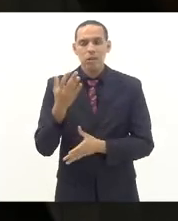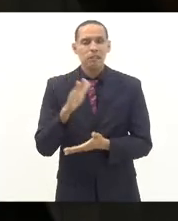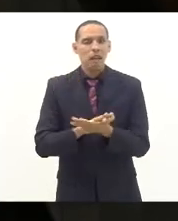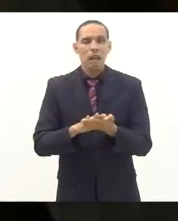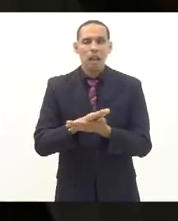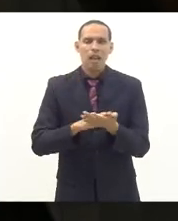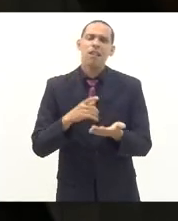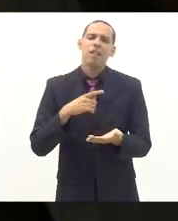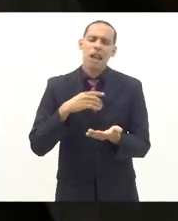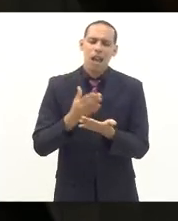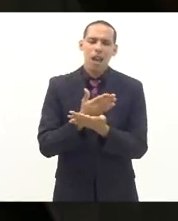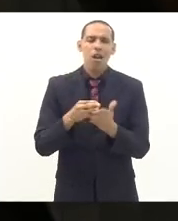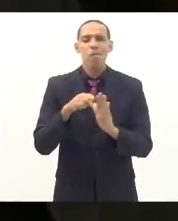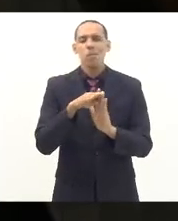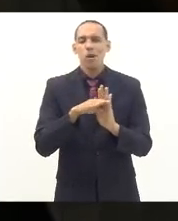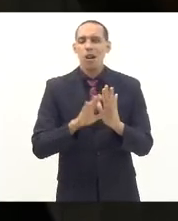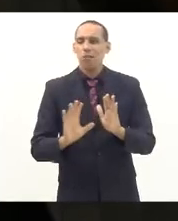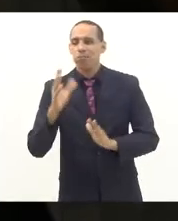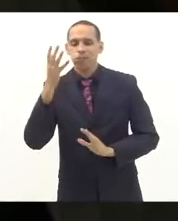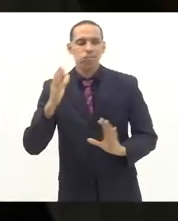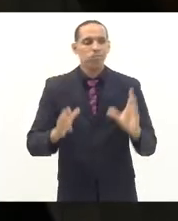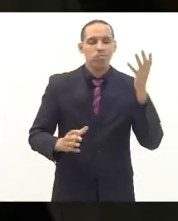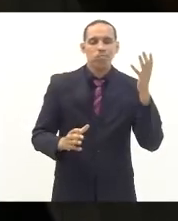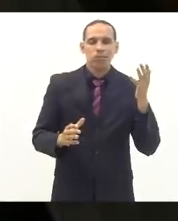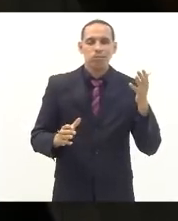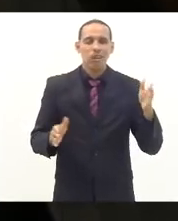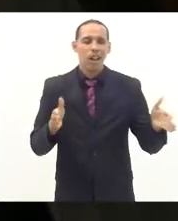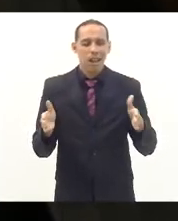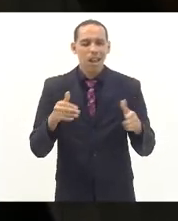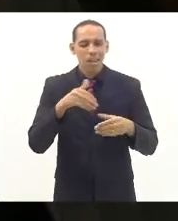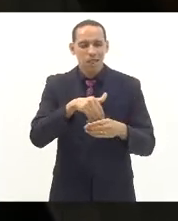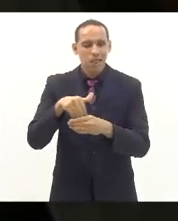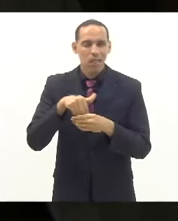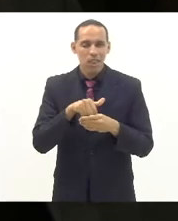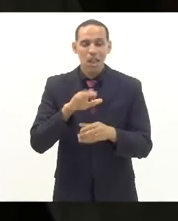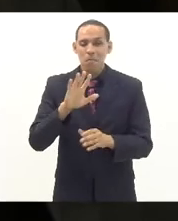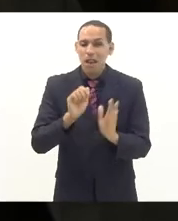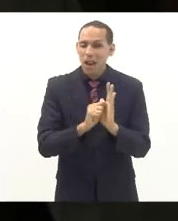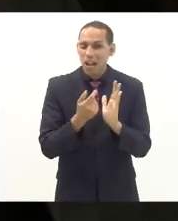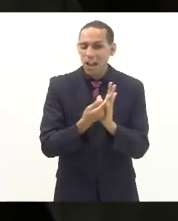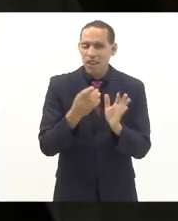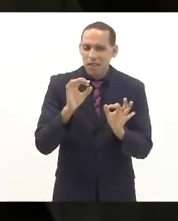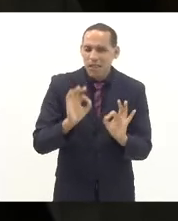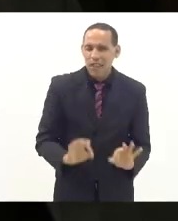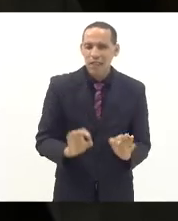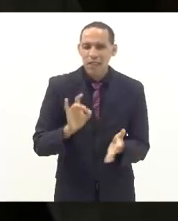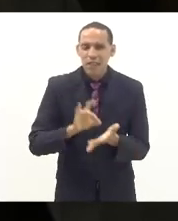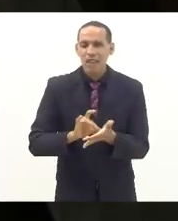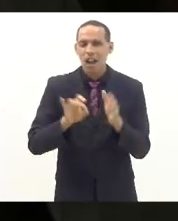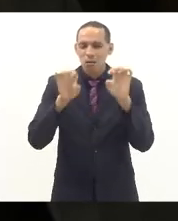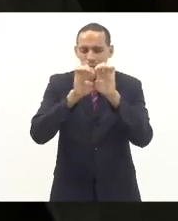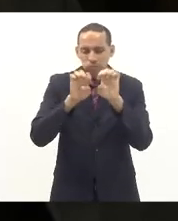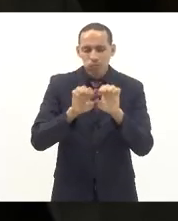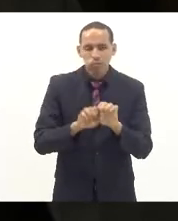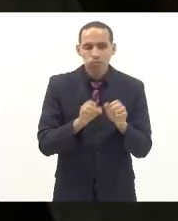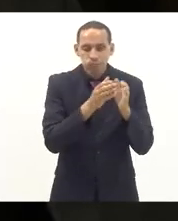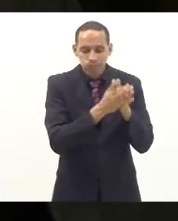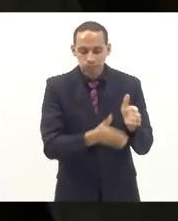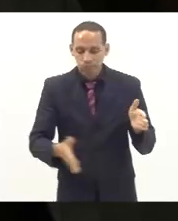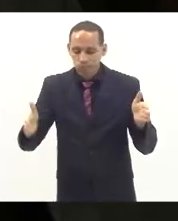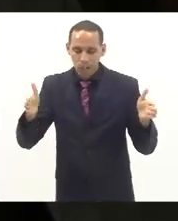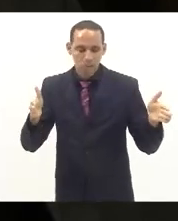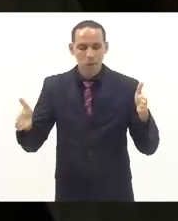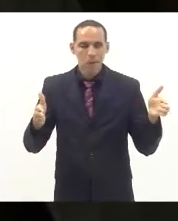eleitoreiros que pingam de vez em quando de uma hora para outra mas uma agenda uma agenda estruturada de longo prazo